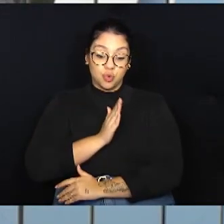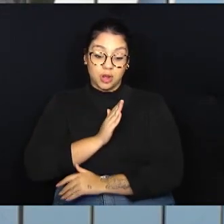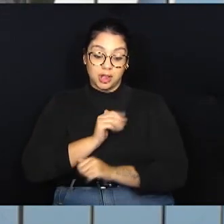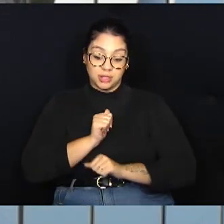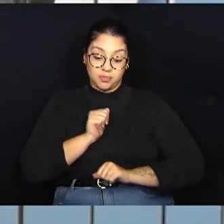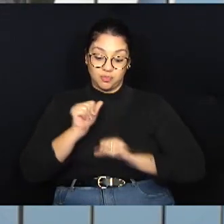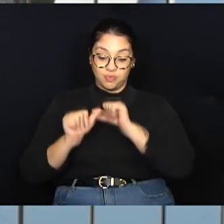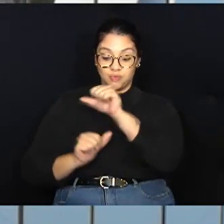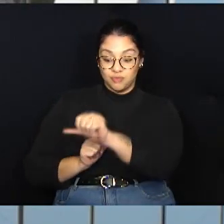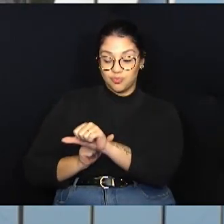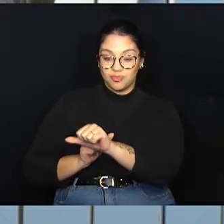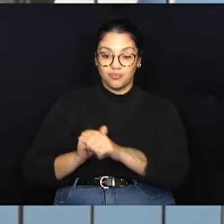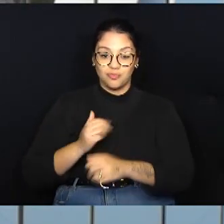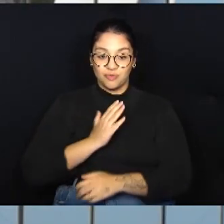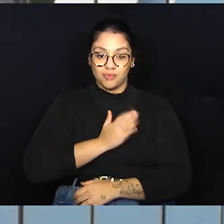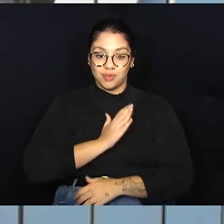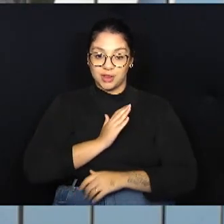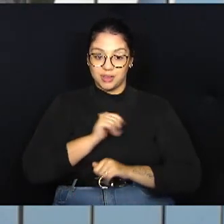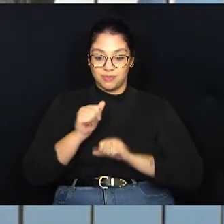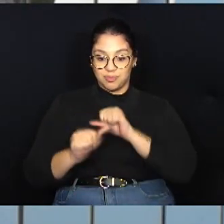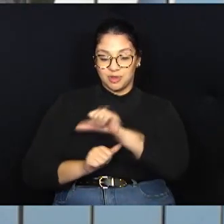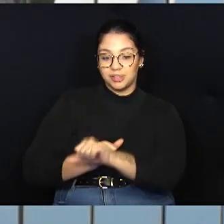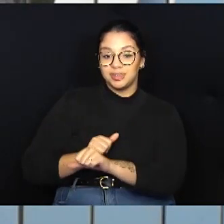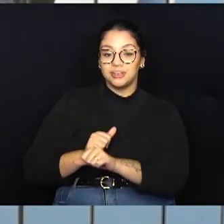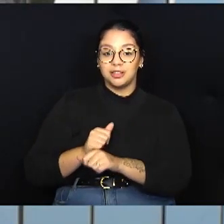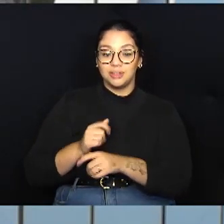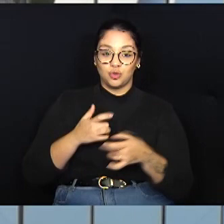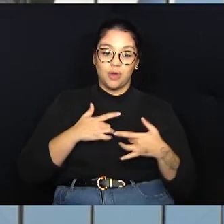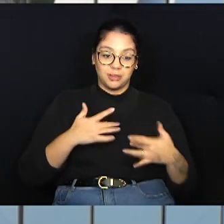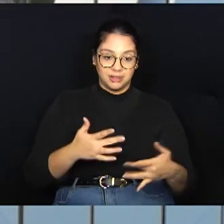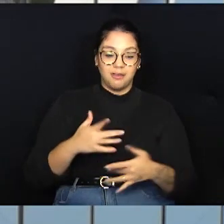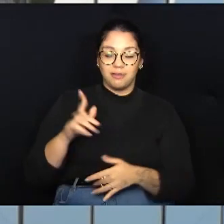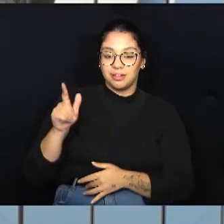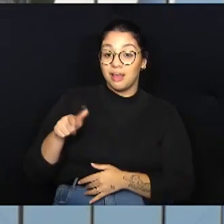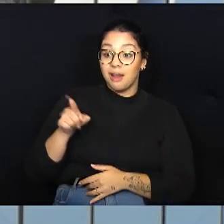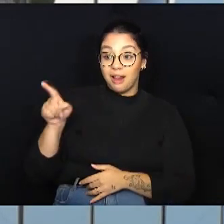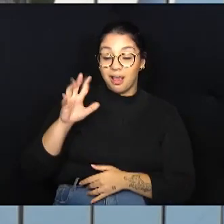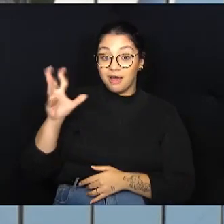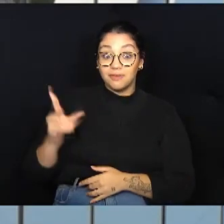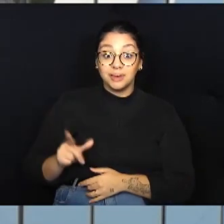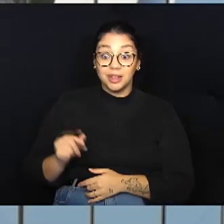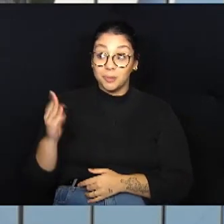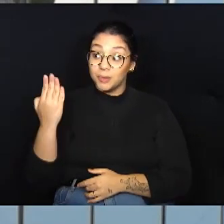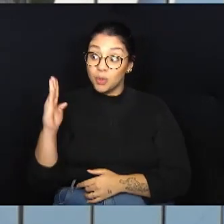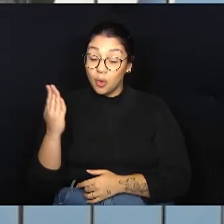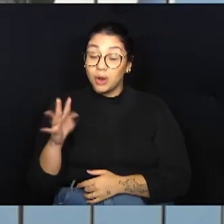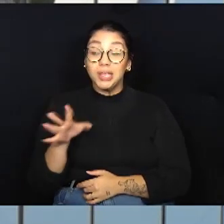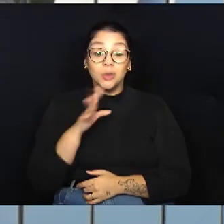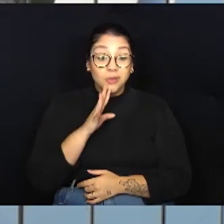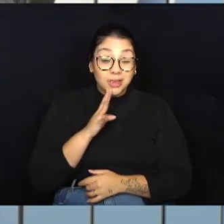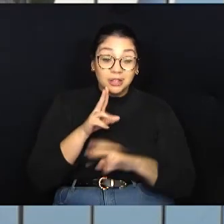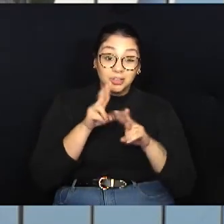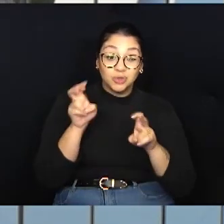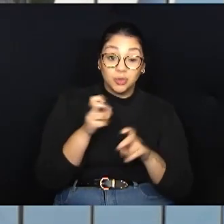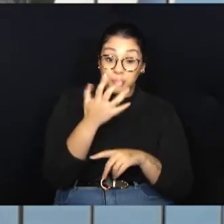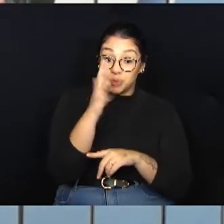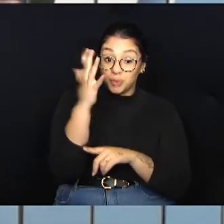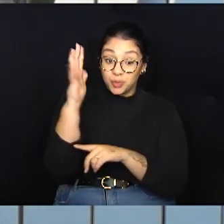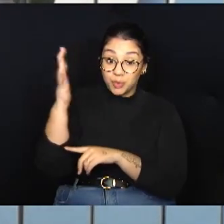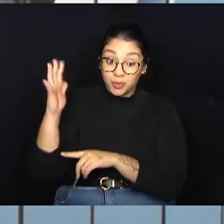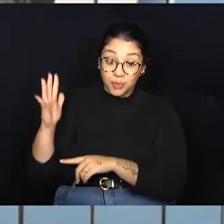África do Sul. Grandes biólogos, gente que conhece muito de fauna e de flora, até porque eles vivem